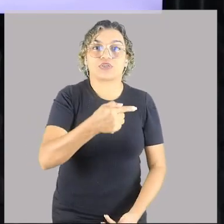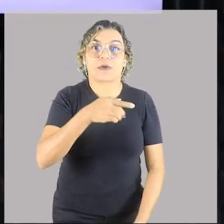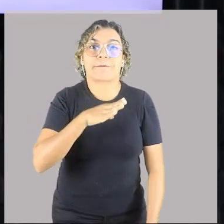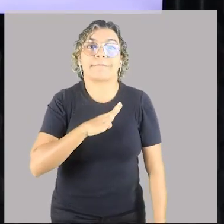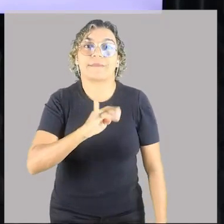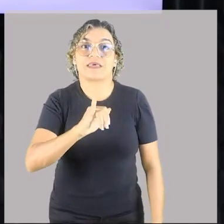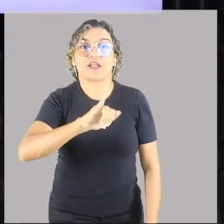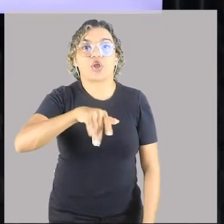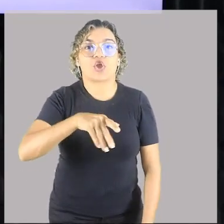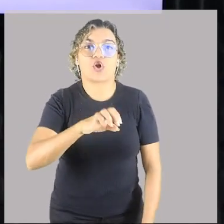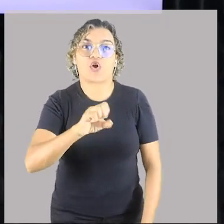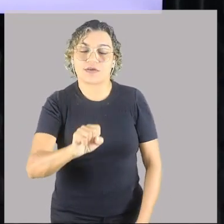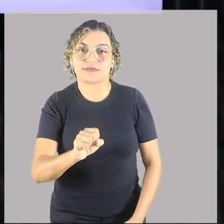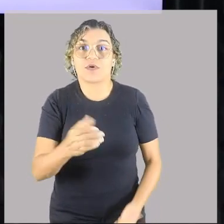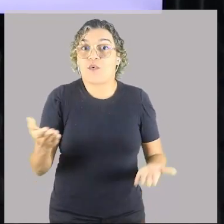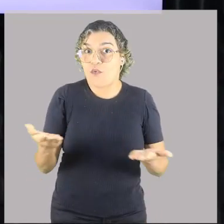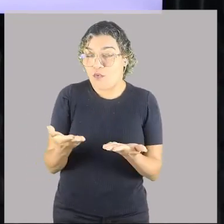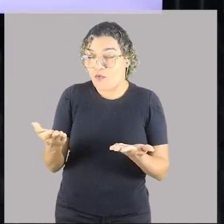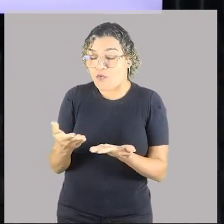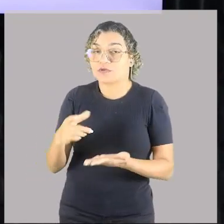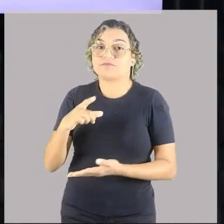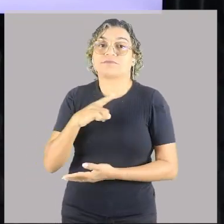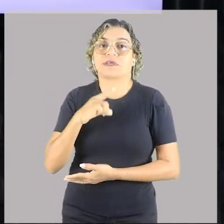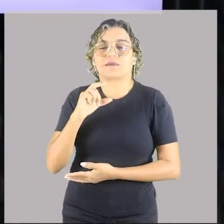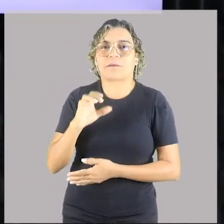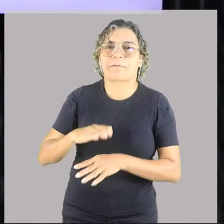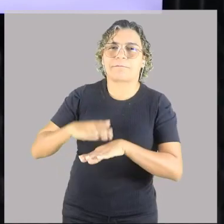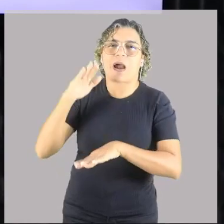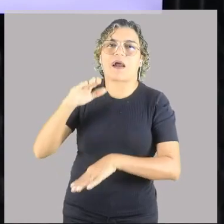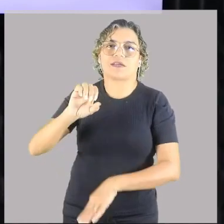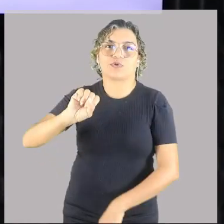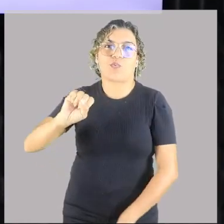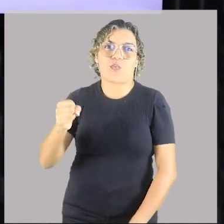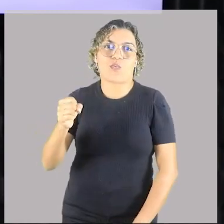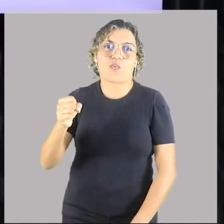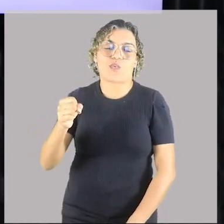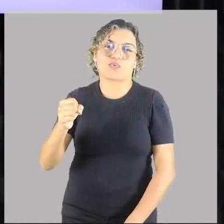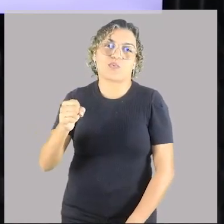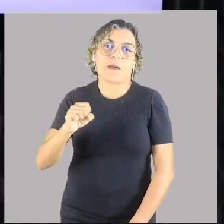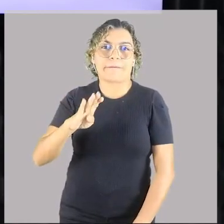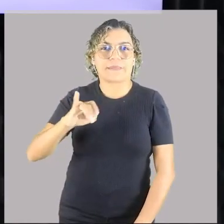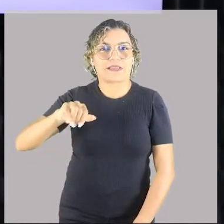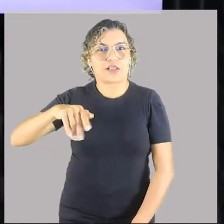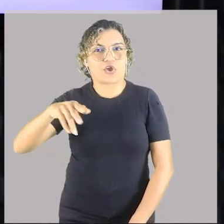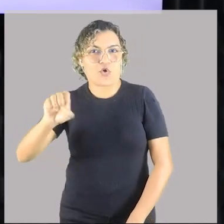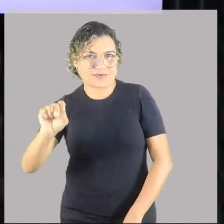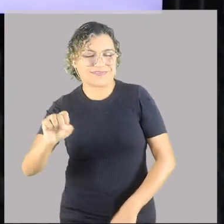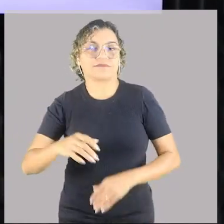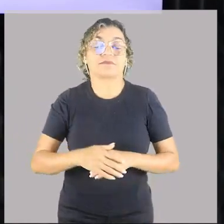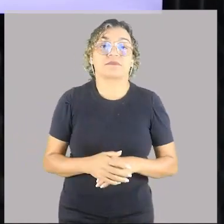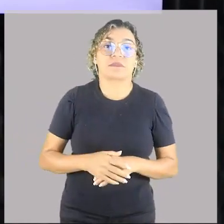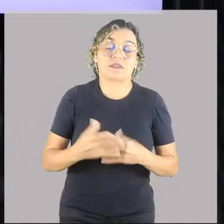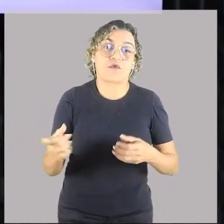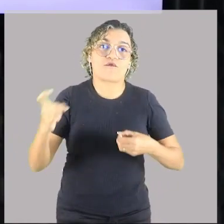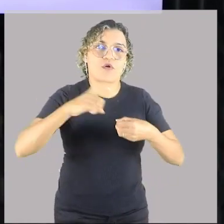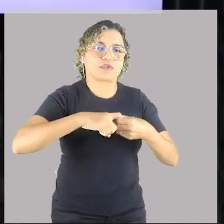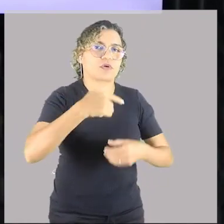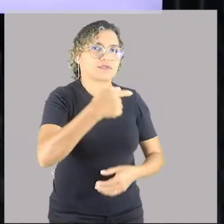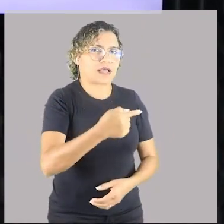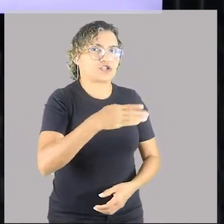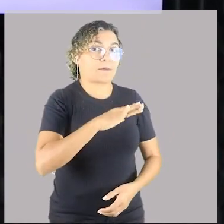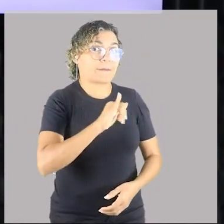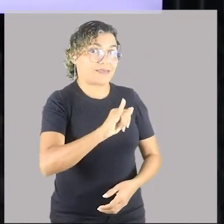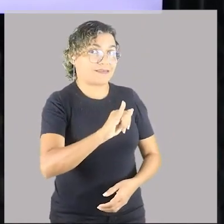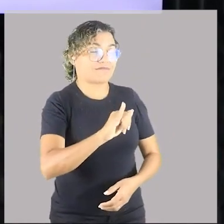7 bilhões. Hoje, nós estamos aí mais de 8 bilhões. Mas, voltando aqui aos 7